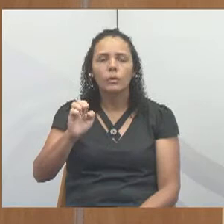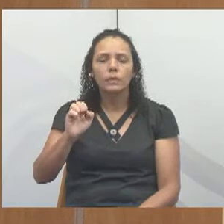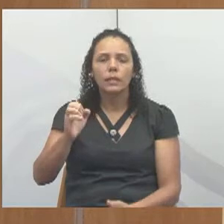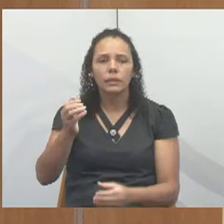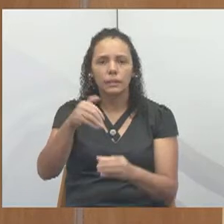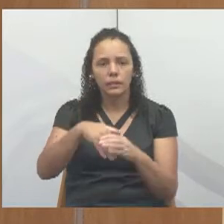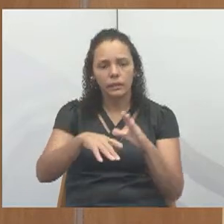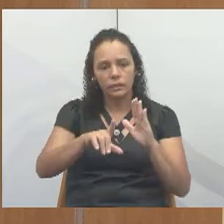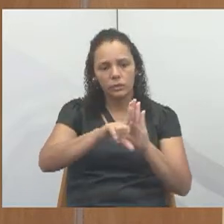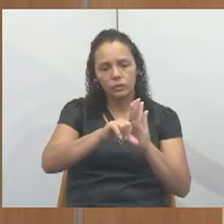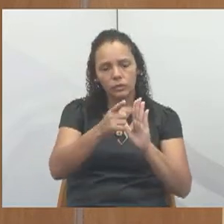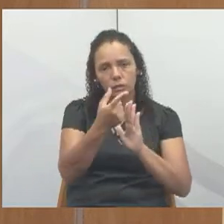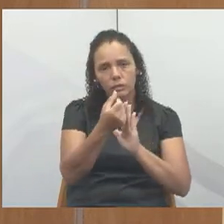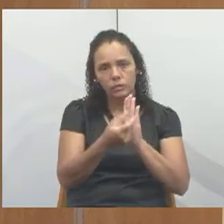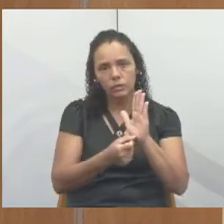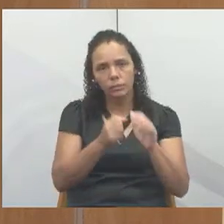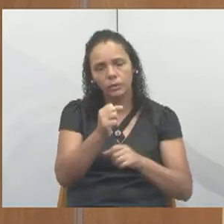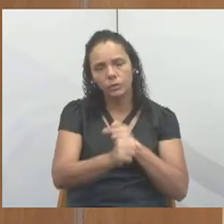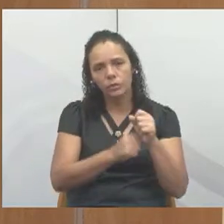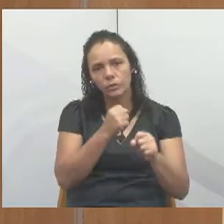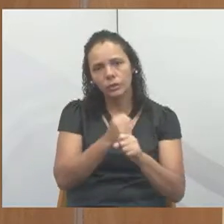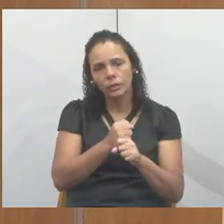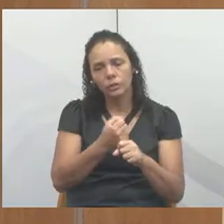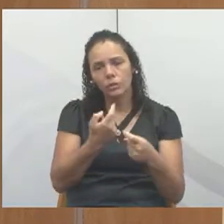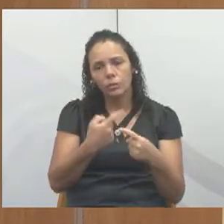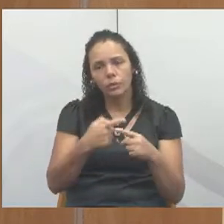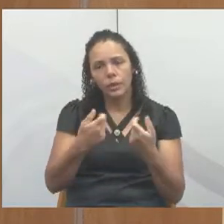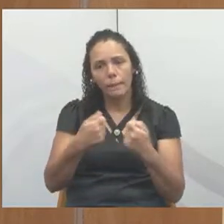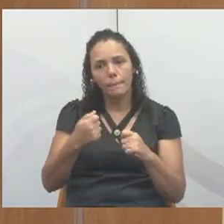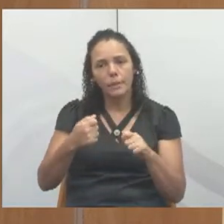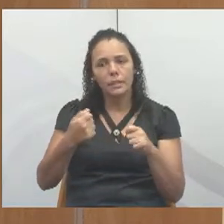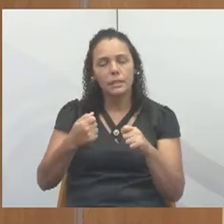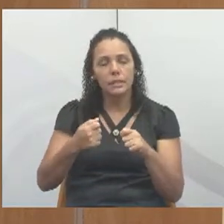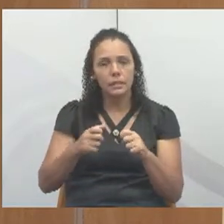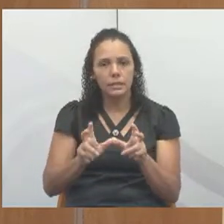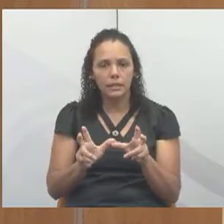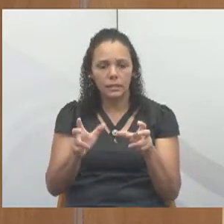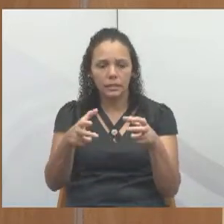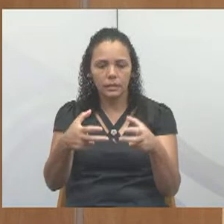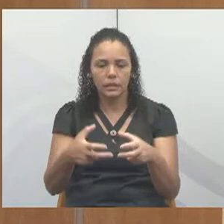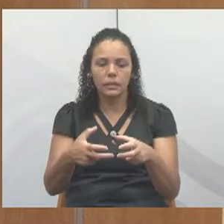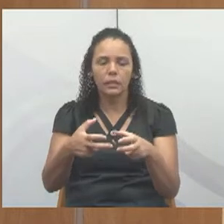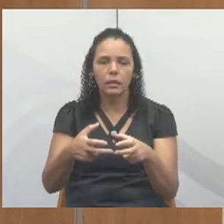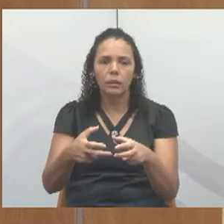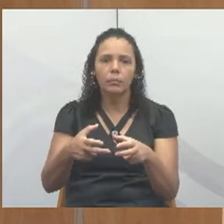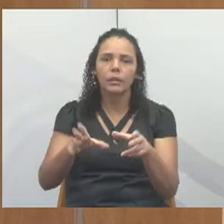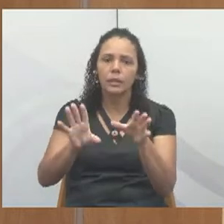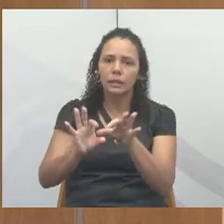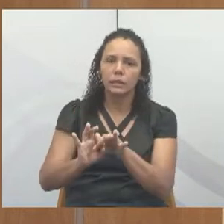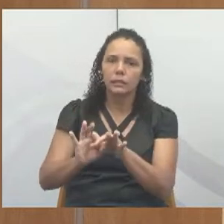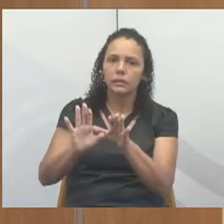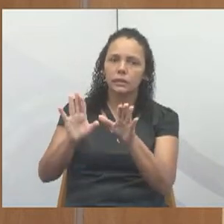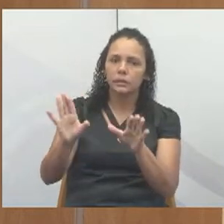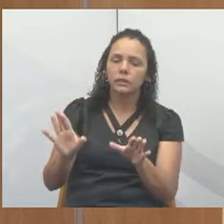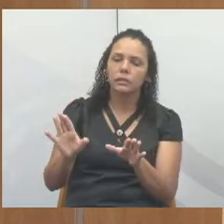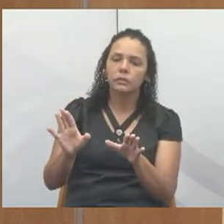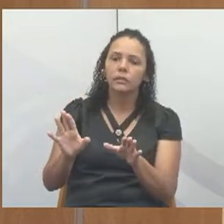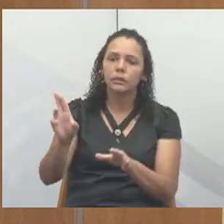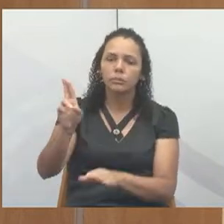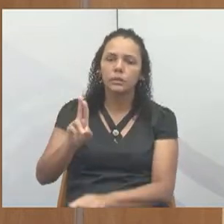uma autarquia municipal, o SAI precisa de autorização dessa casa legislativa, para poder executar o seu